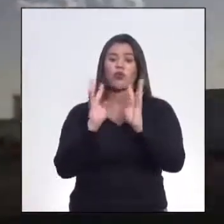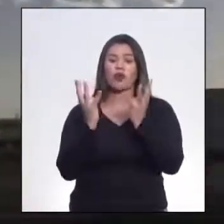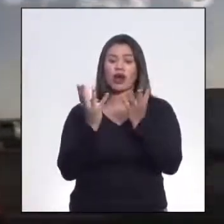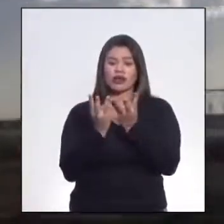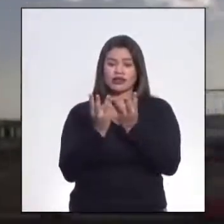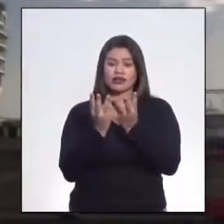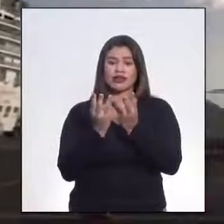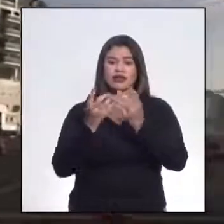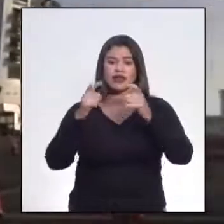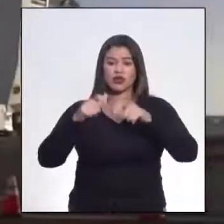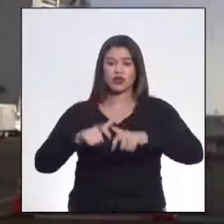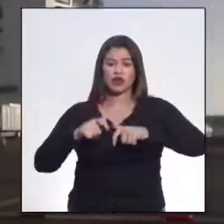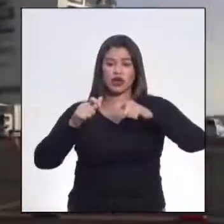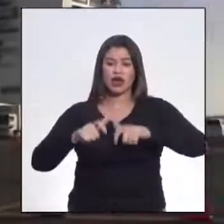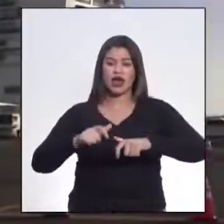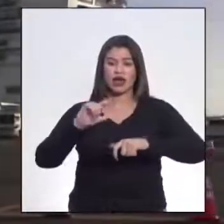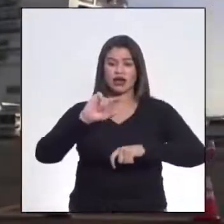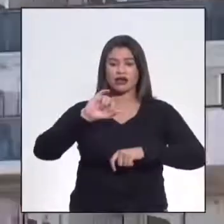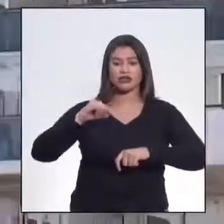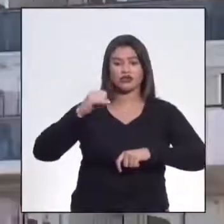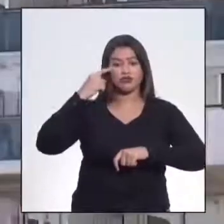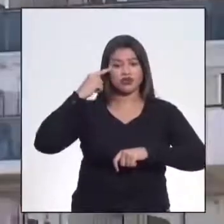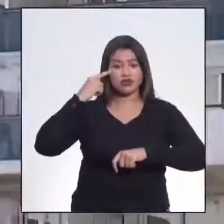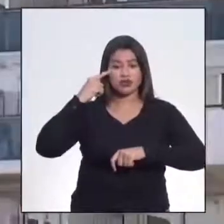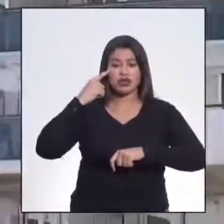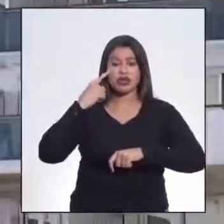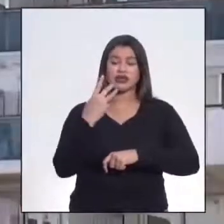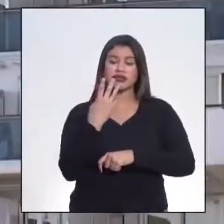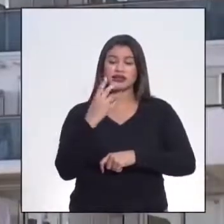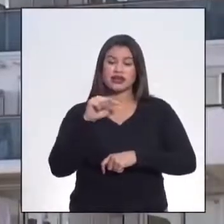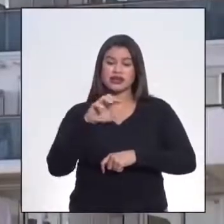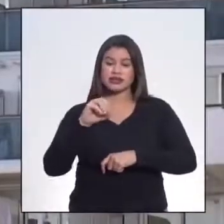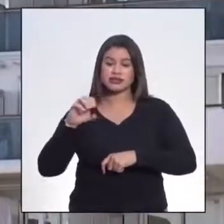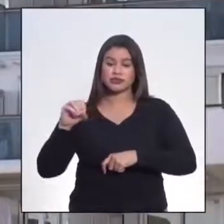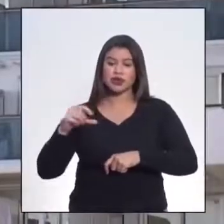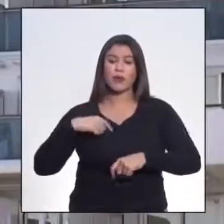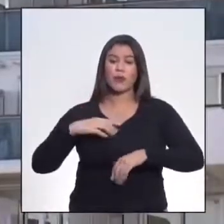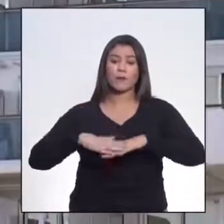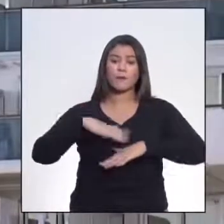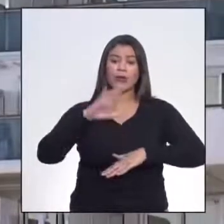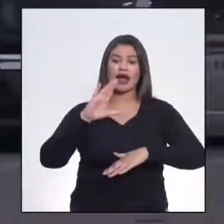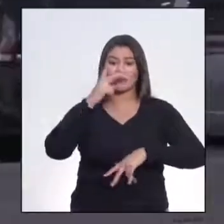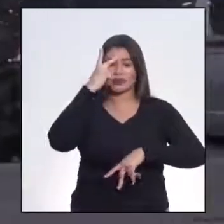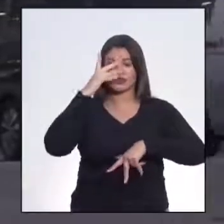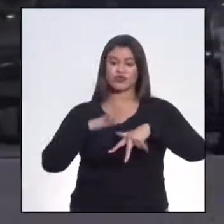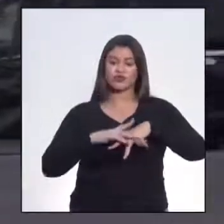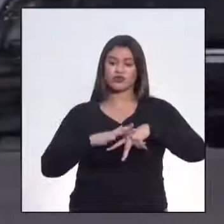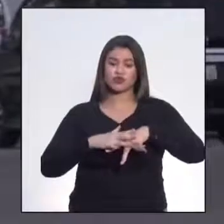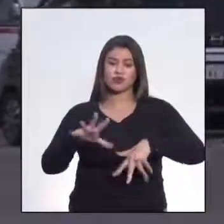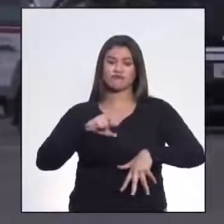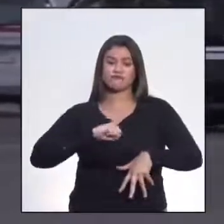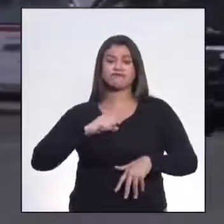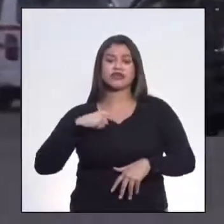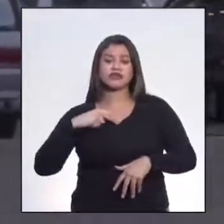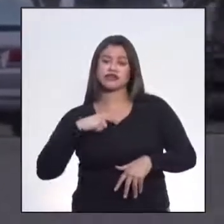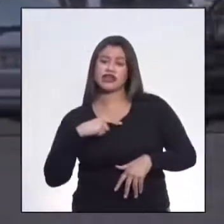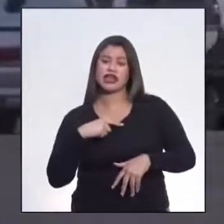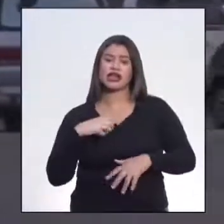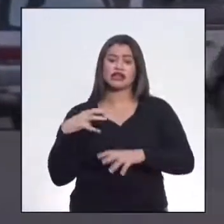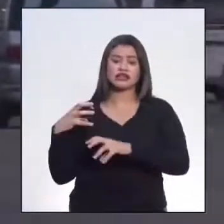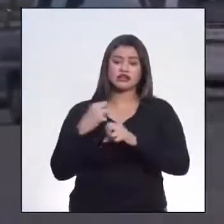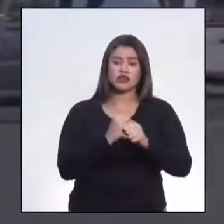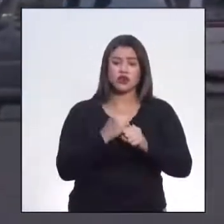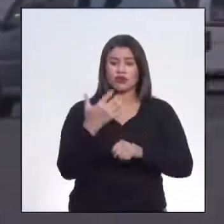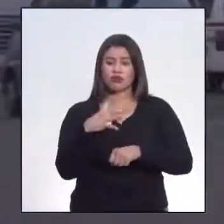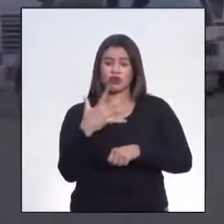costa japonesa com mais de 3 mil passageiros, contabiliza mais registros de infectados, totalizando mais de 500